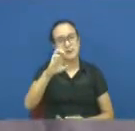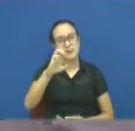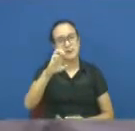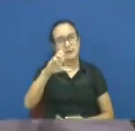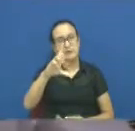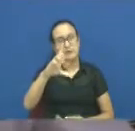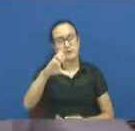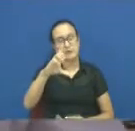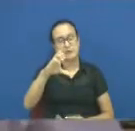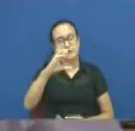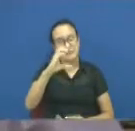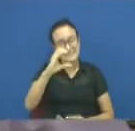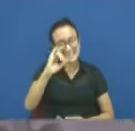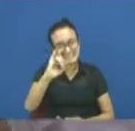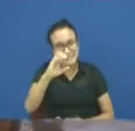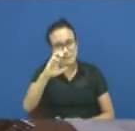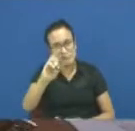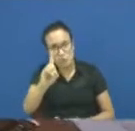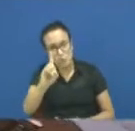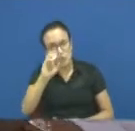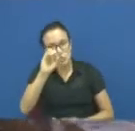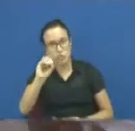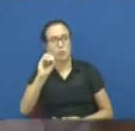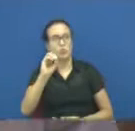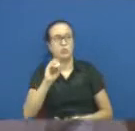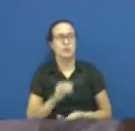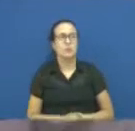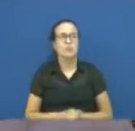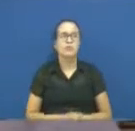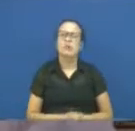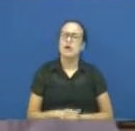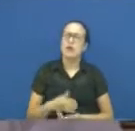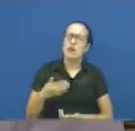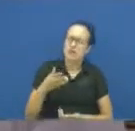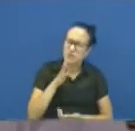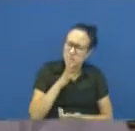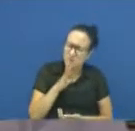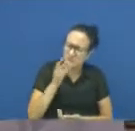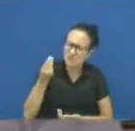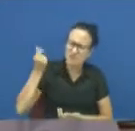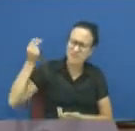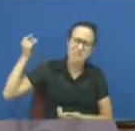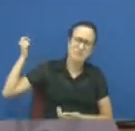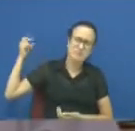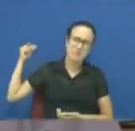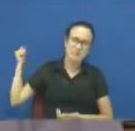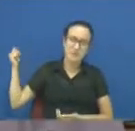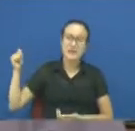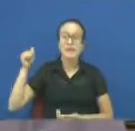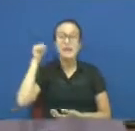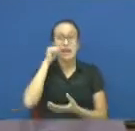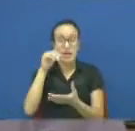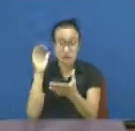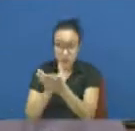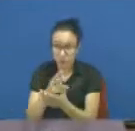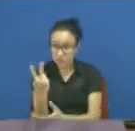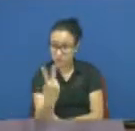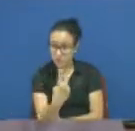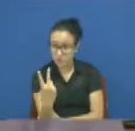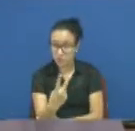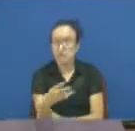que eu tinha, acho que 13 anos, e a sua esposa, dona Neuza. São pessoas